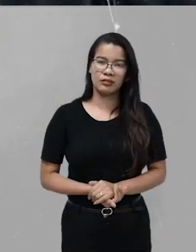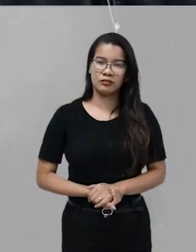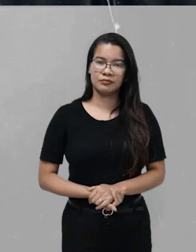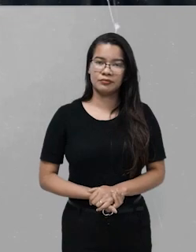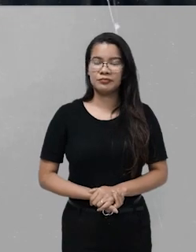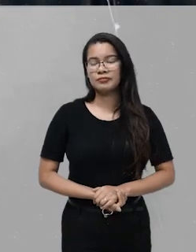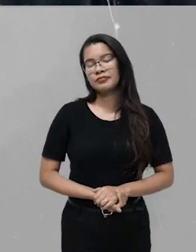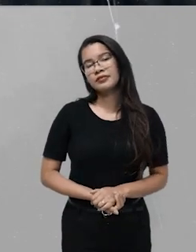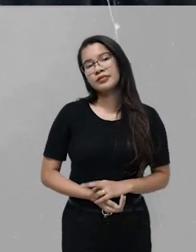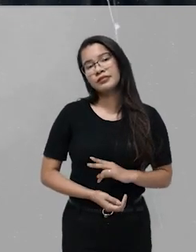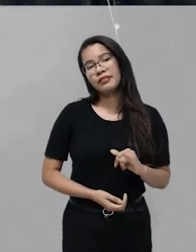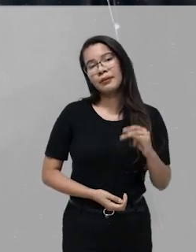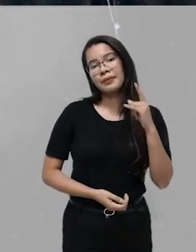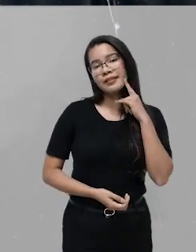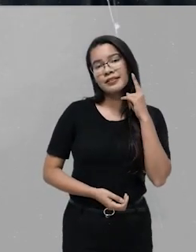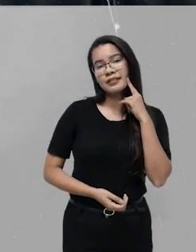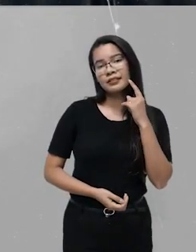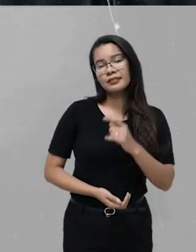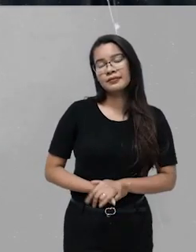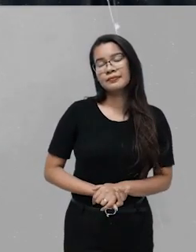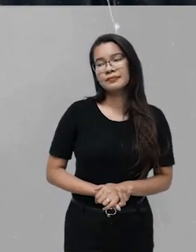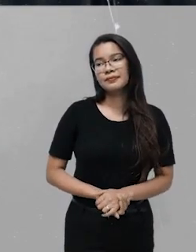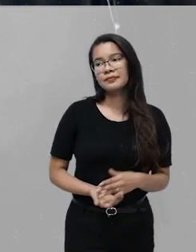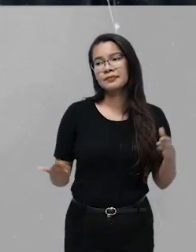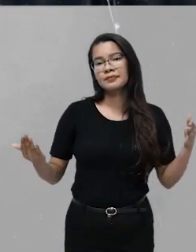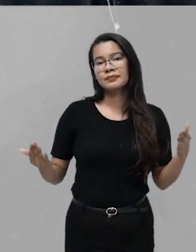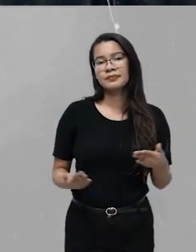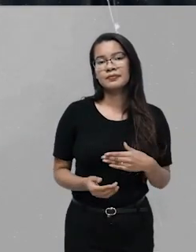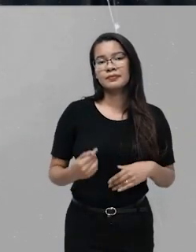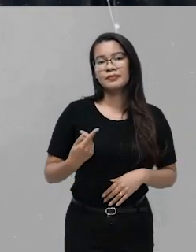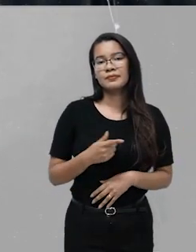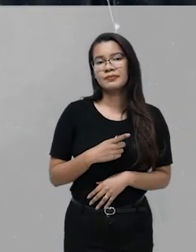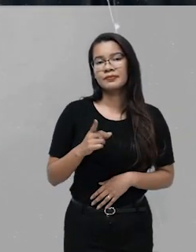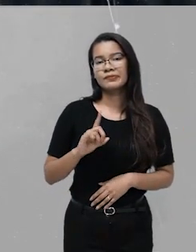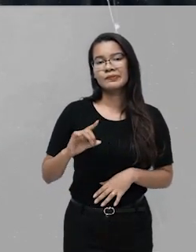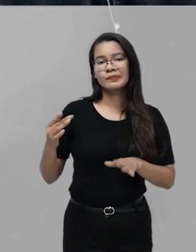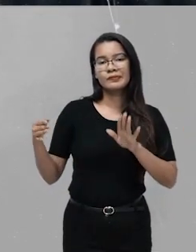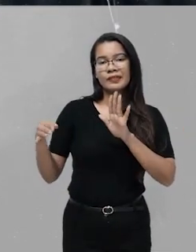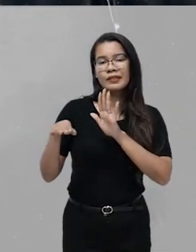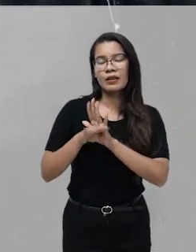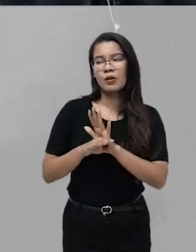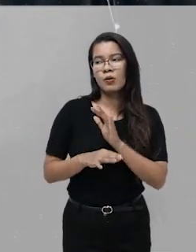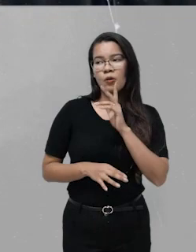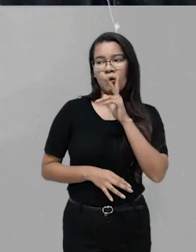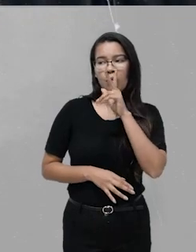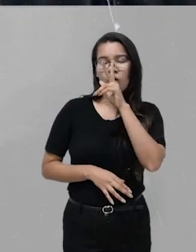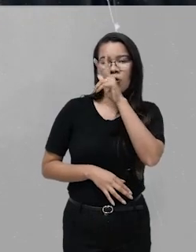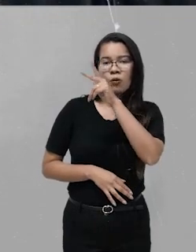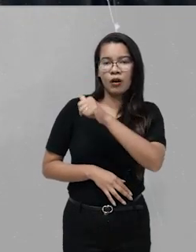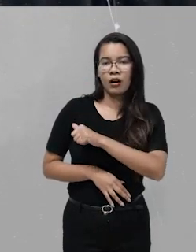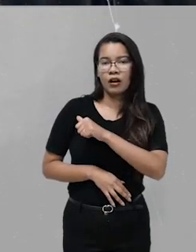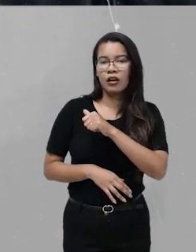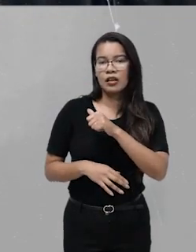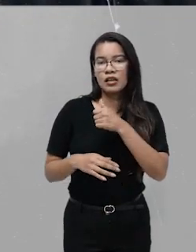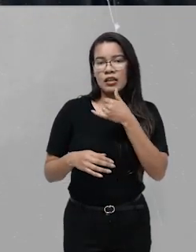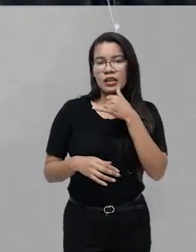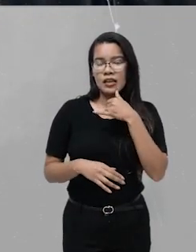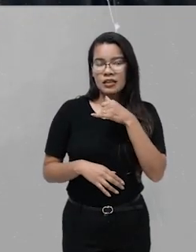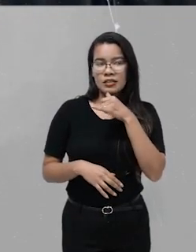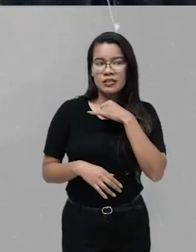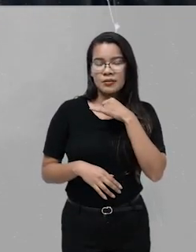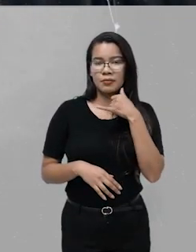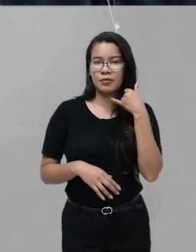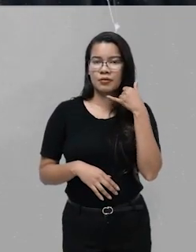mais? Vai pensando aí. Hoje em dia a gente não recebe mais quase um aparelho, né? Um smartphone, ele vem